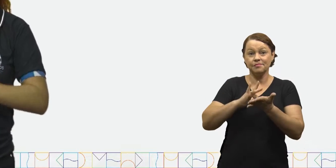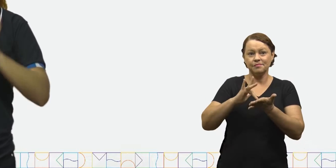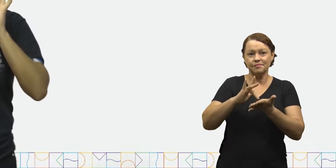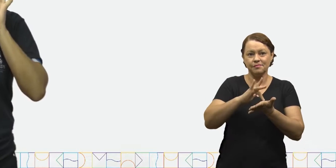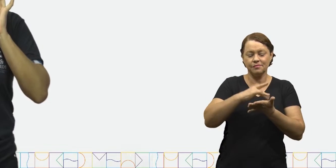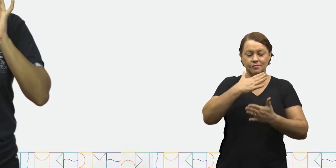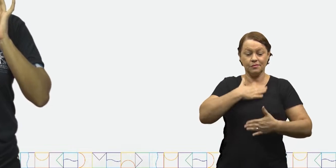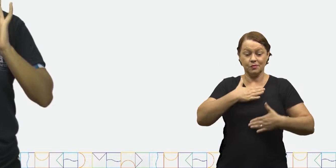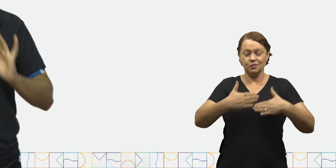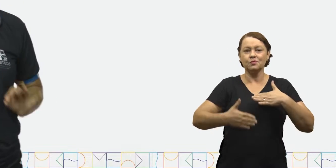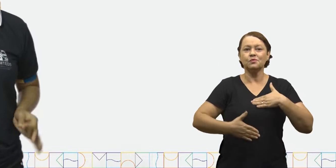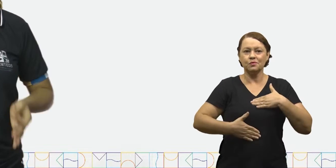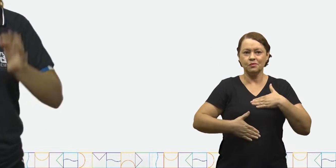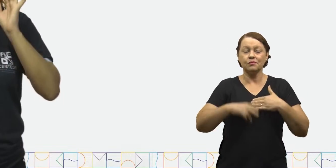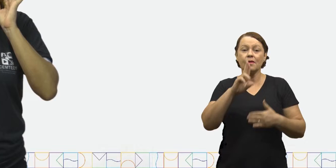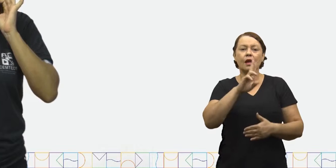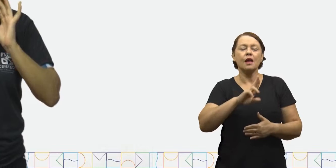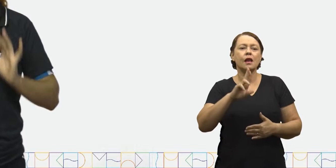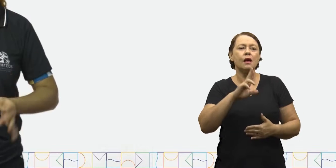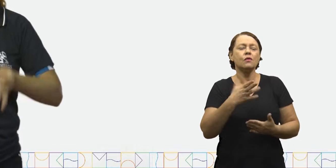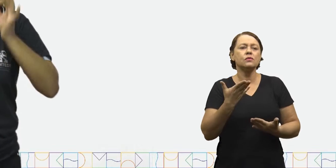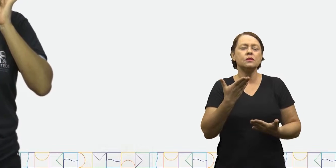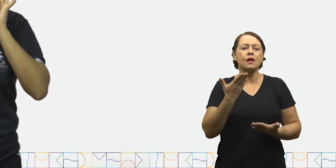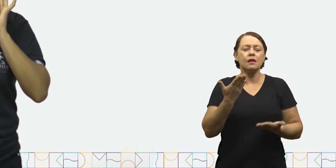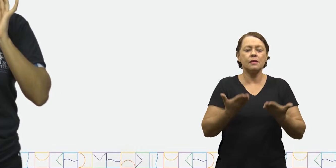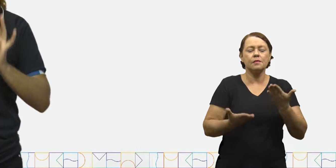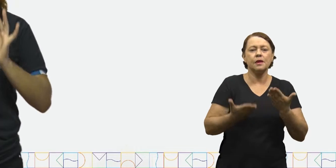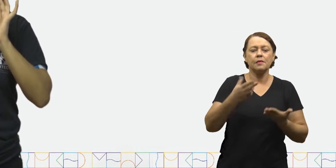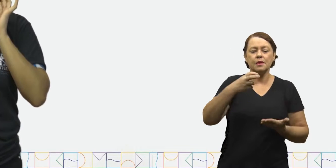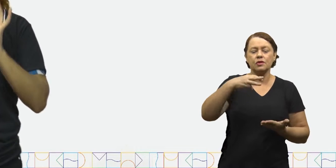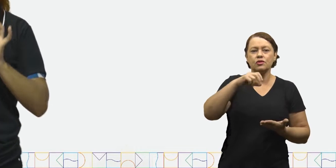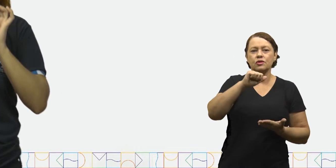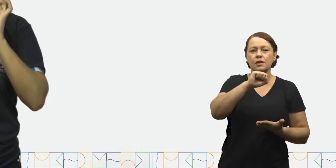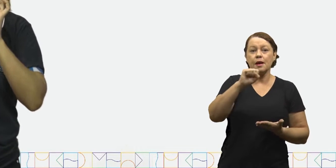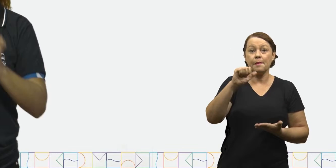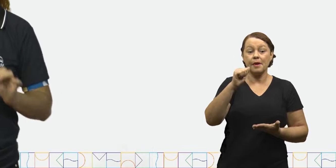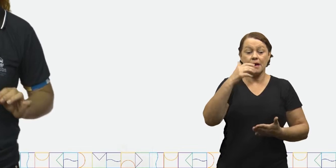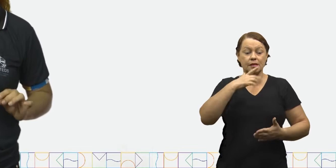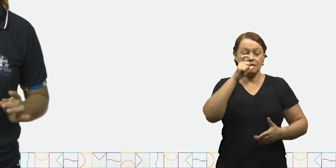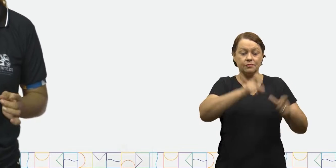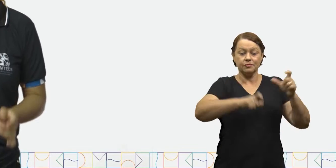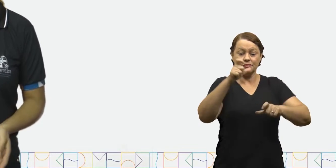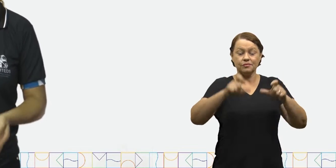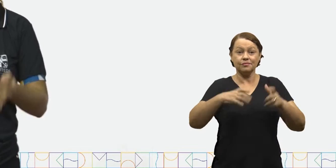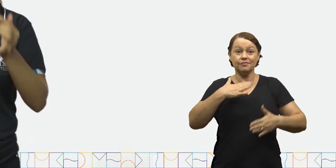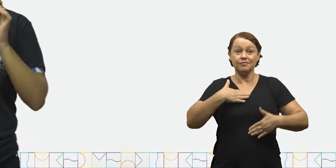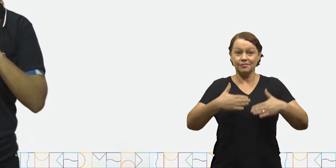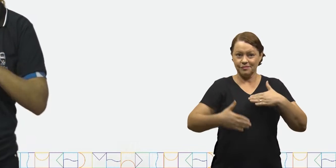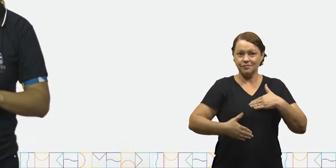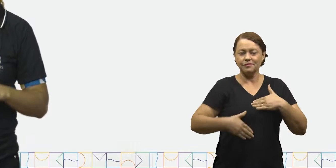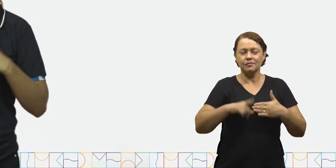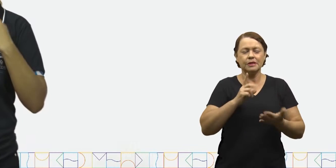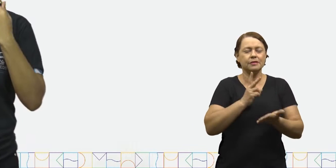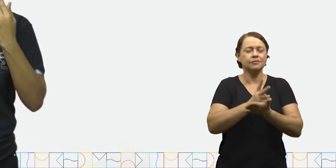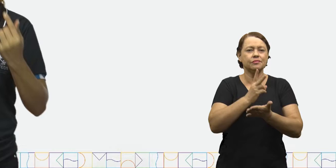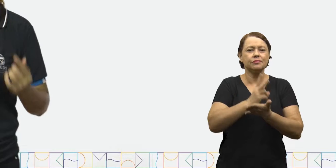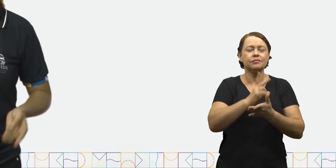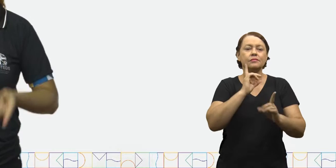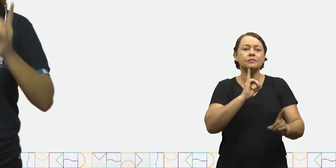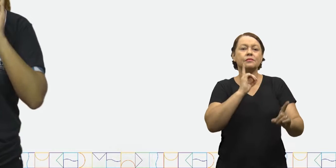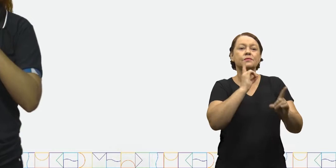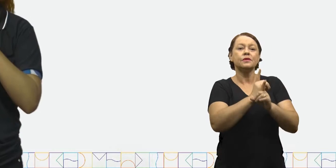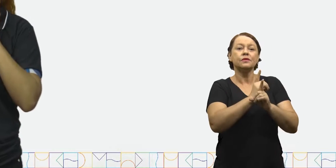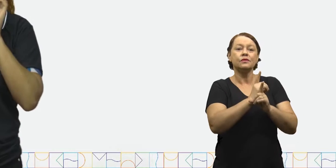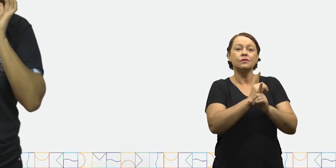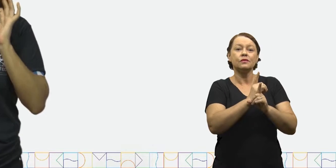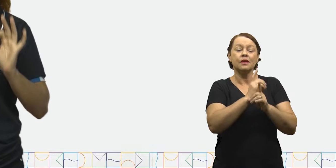corporal. Ela é utilizada para medir a massa nas pessoas e ela é geralmente